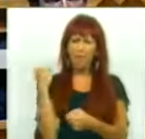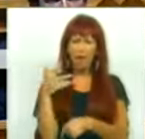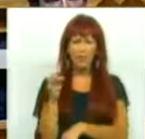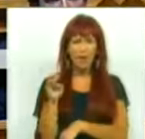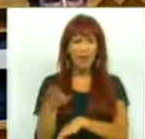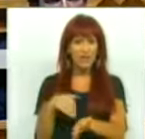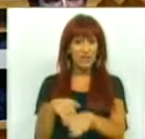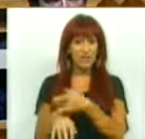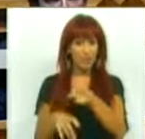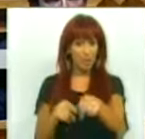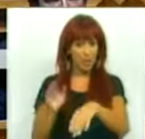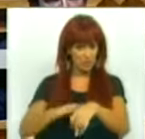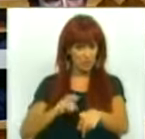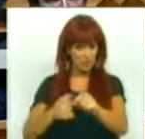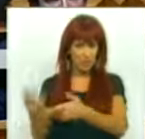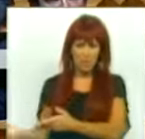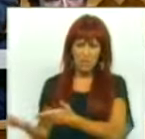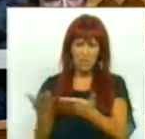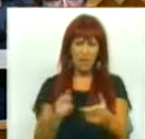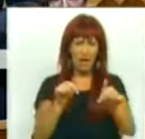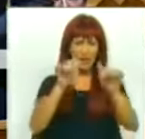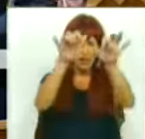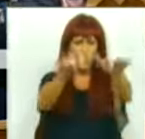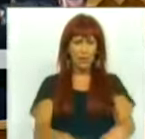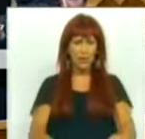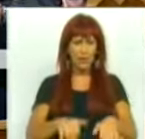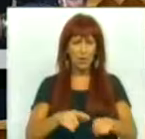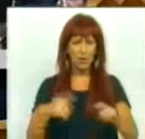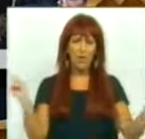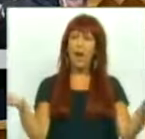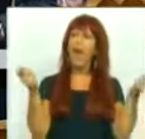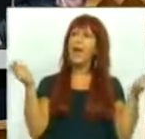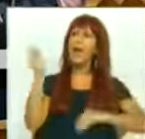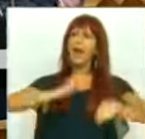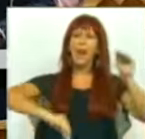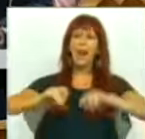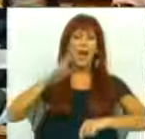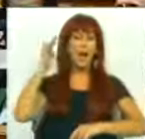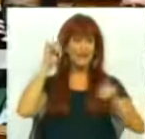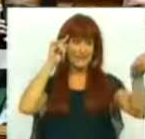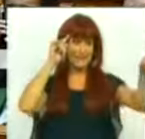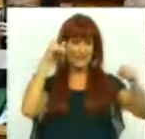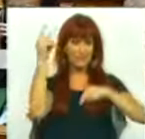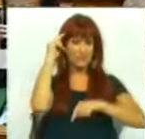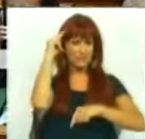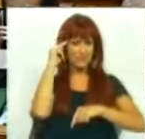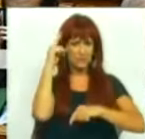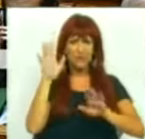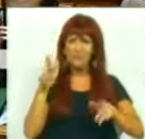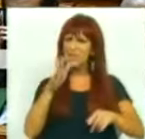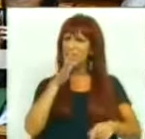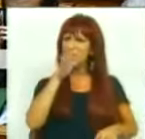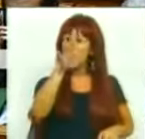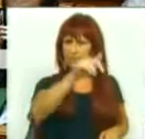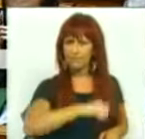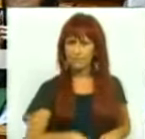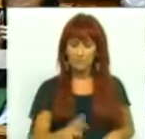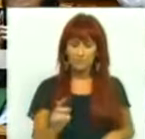Partido Socialista de querer trazer para o Parlamento a campanha eleitoral que corre na Madeira. E devo até